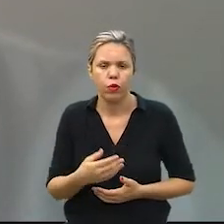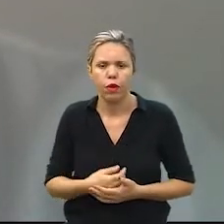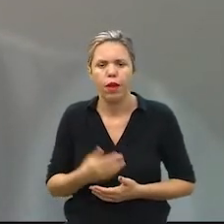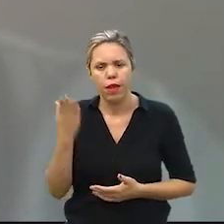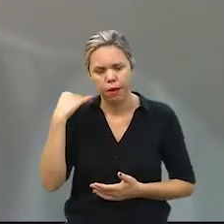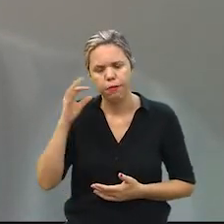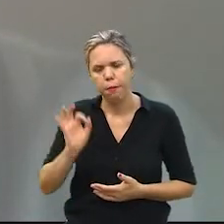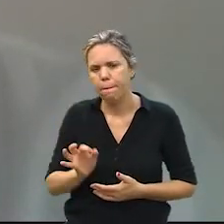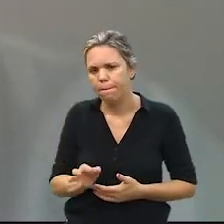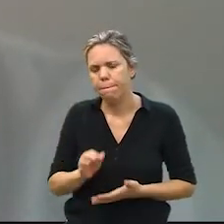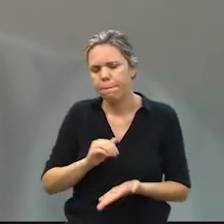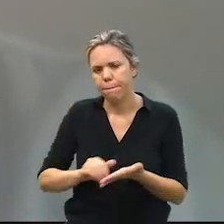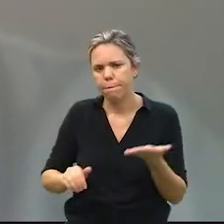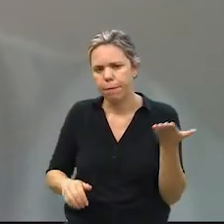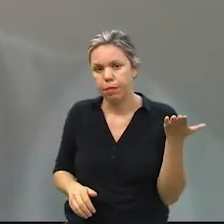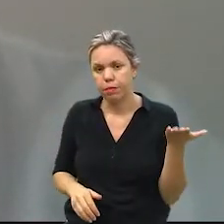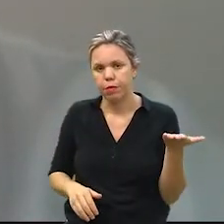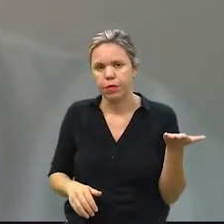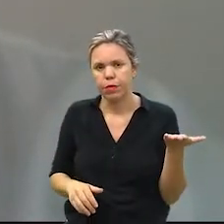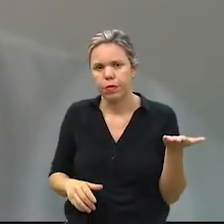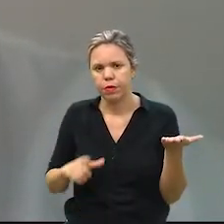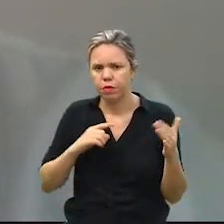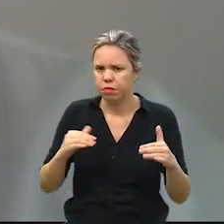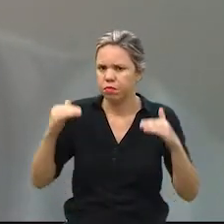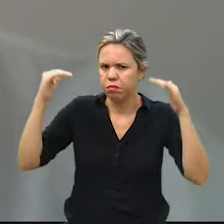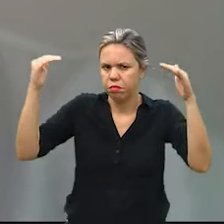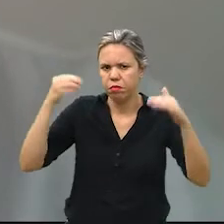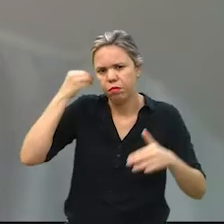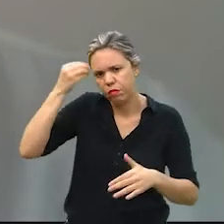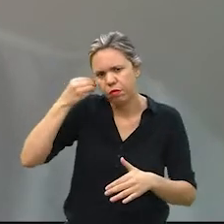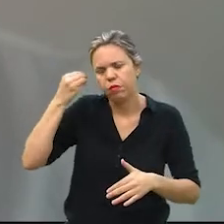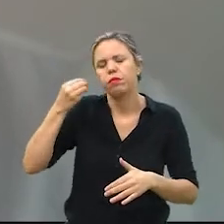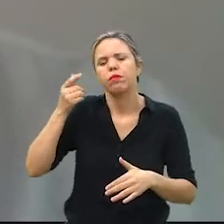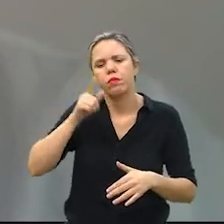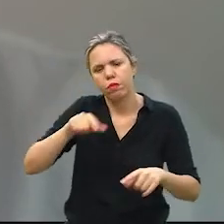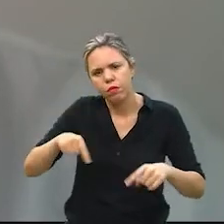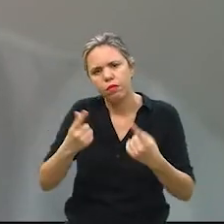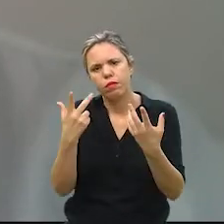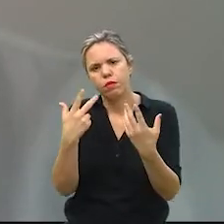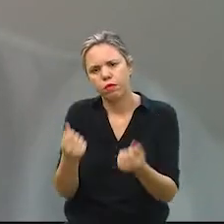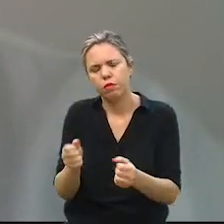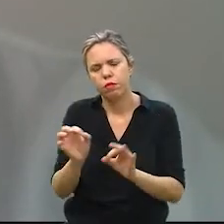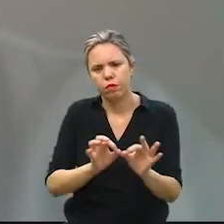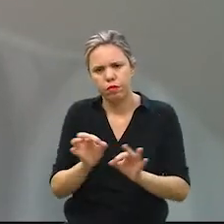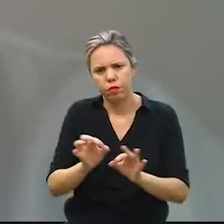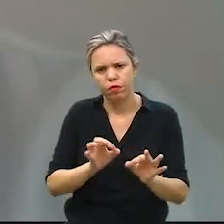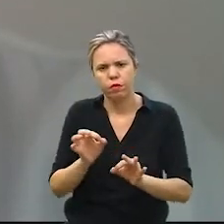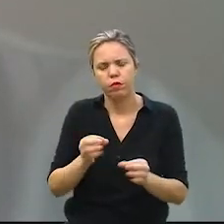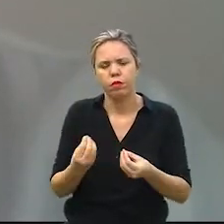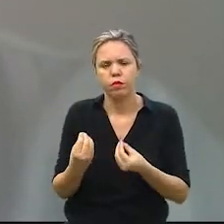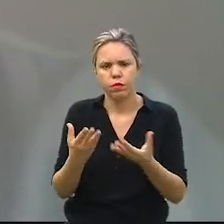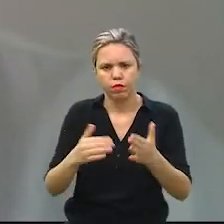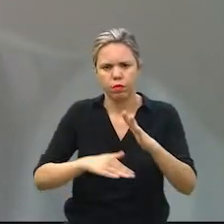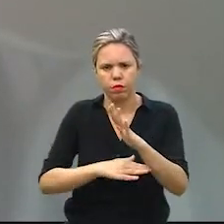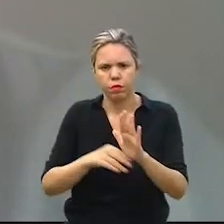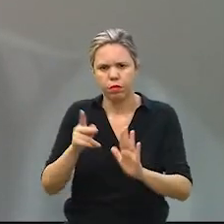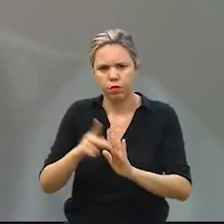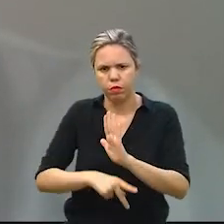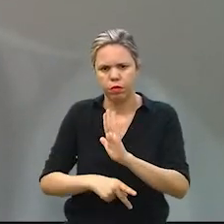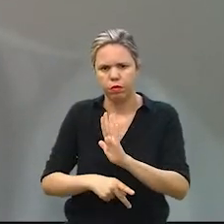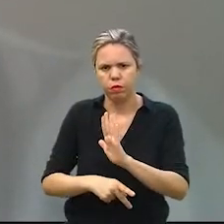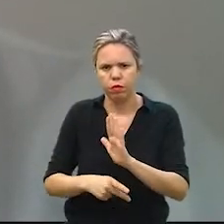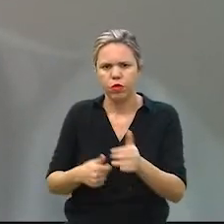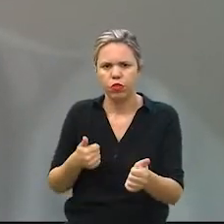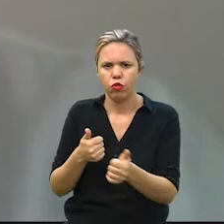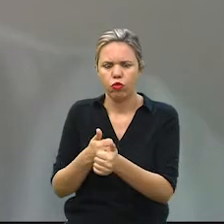tenho certeza que o secretário ele está à altura do desafio e está preparado para poder encaminhar para a Câmara esse projeto quando